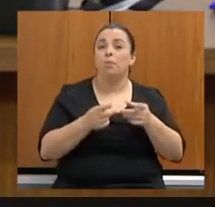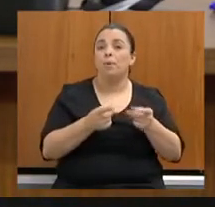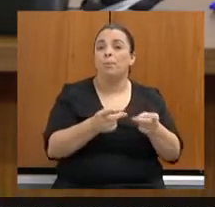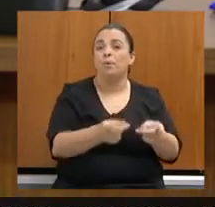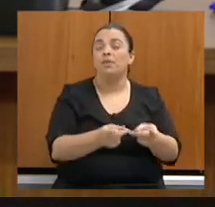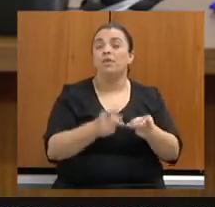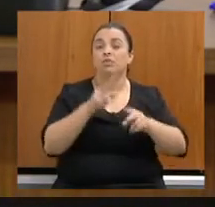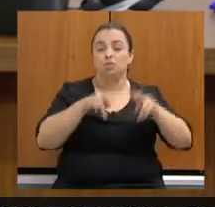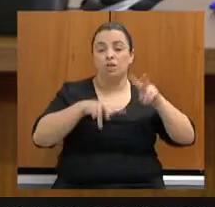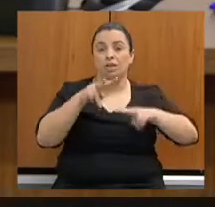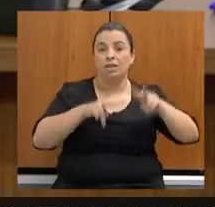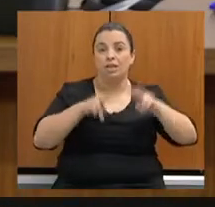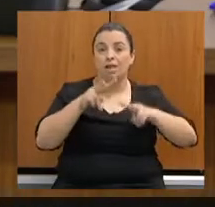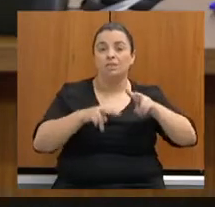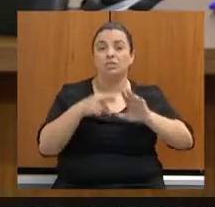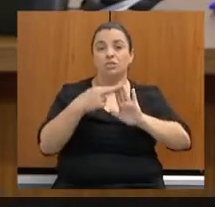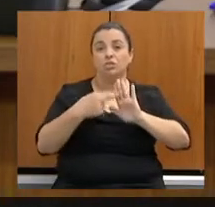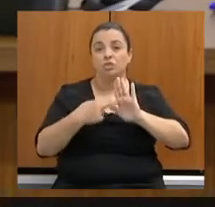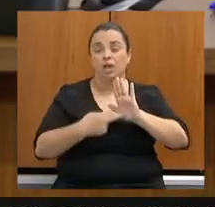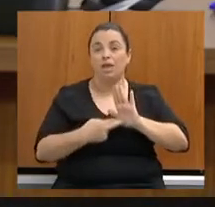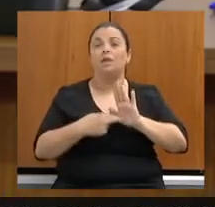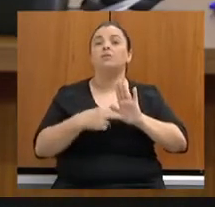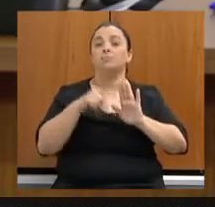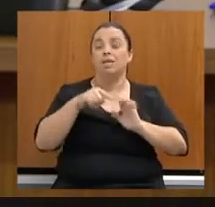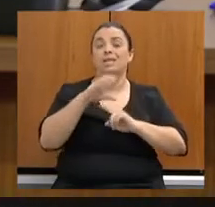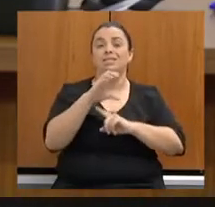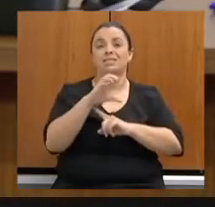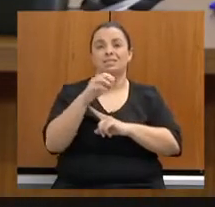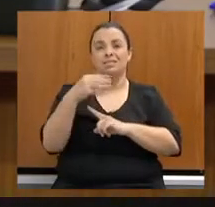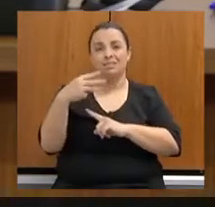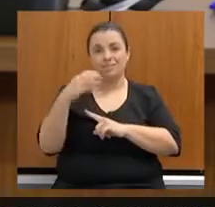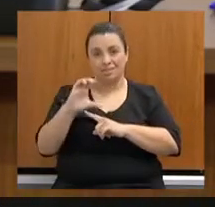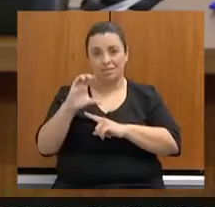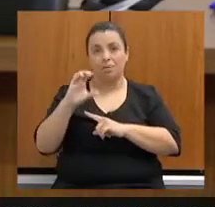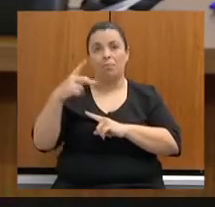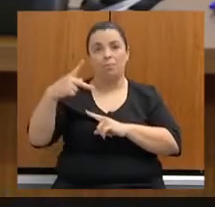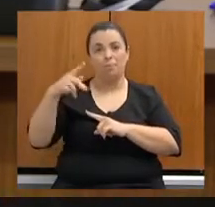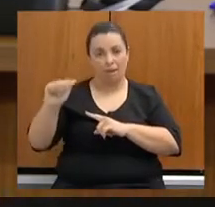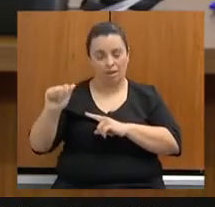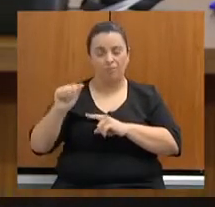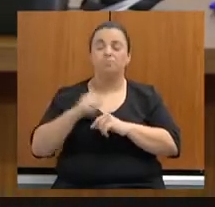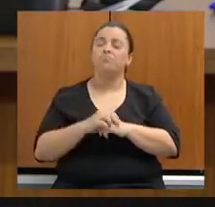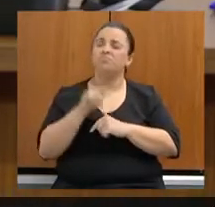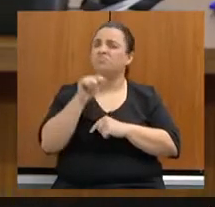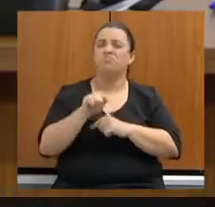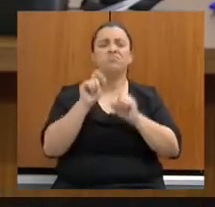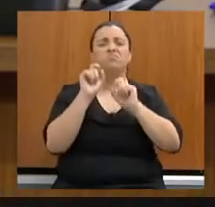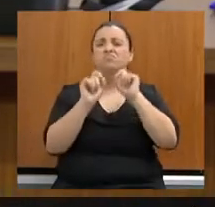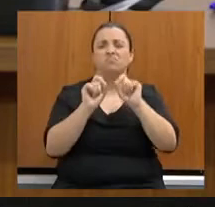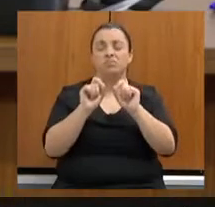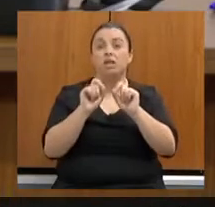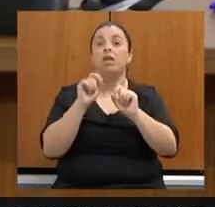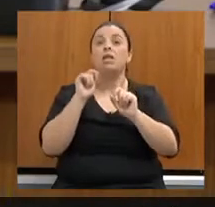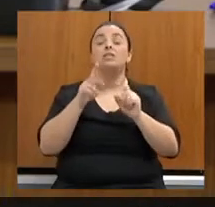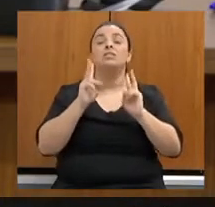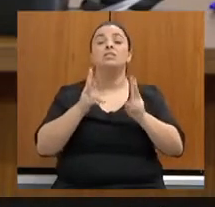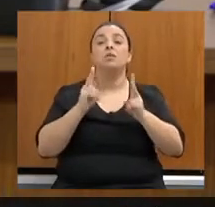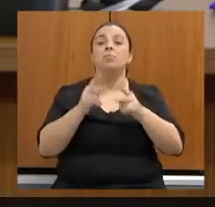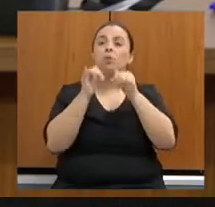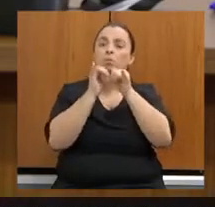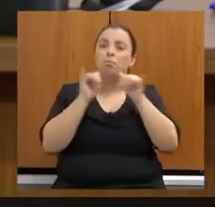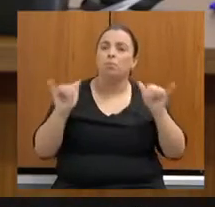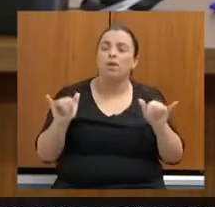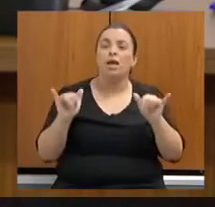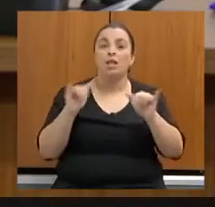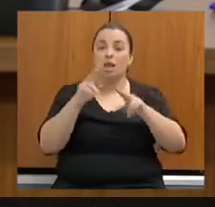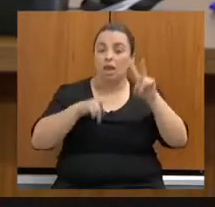revisão de Atos normativos a separar o que é essa comissão faz cada vez que um ato foi publicado o foi